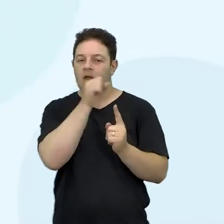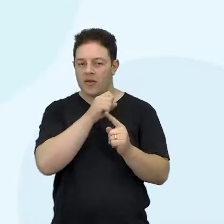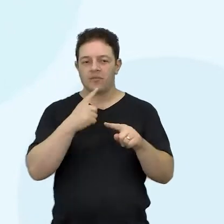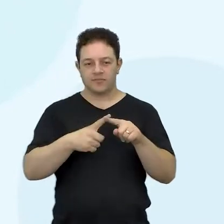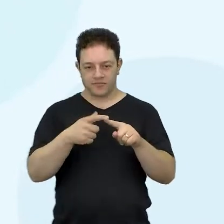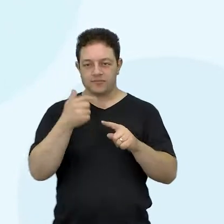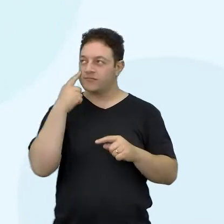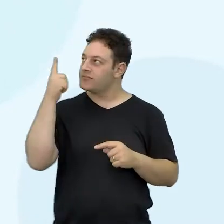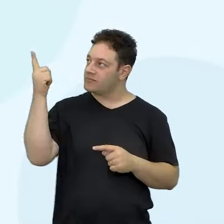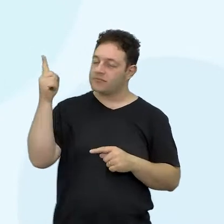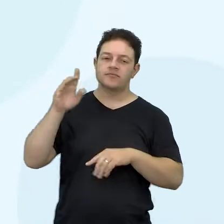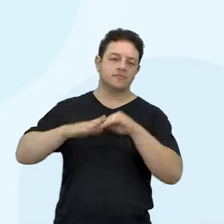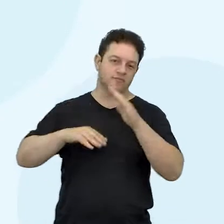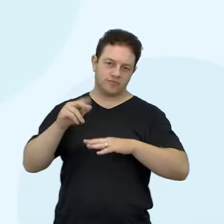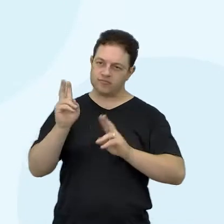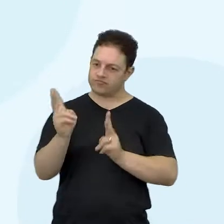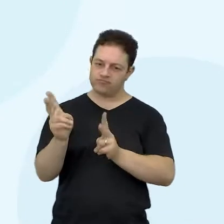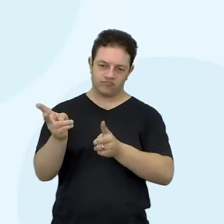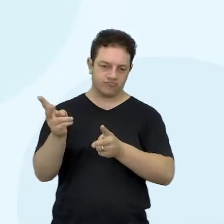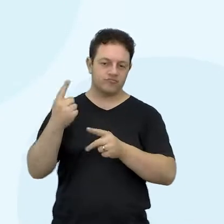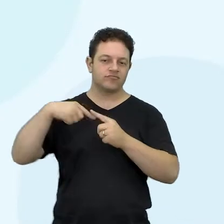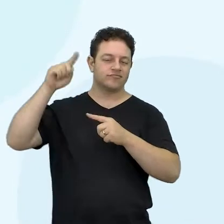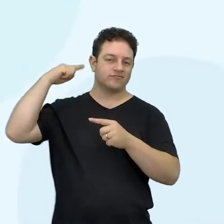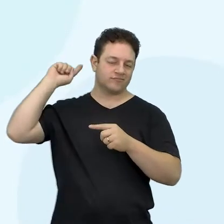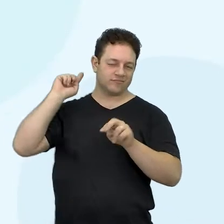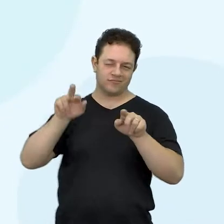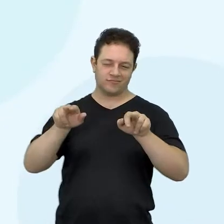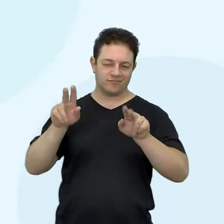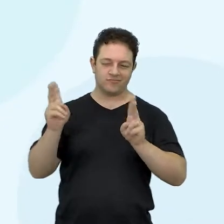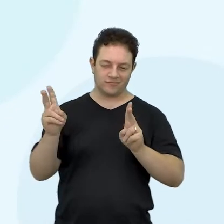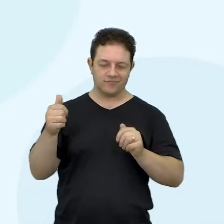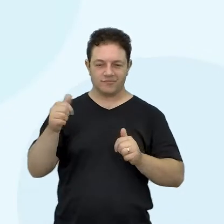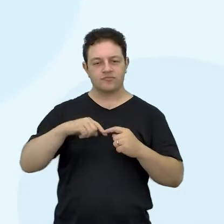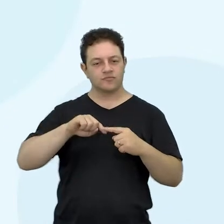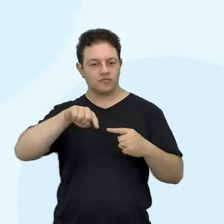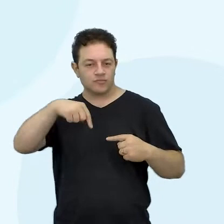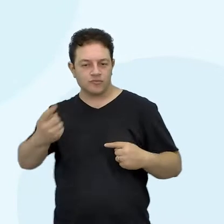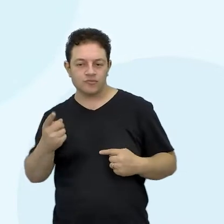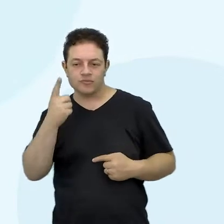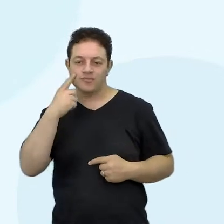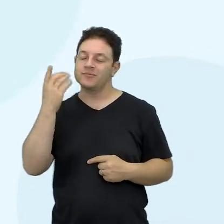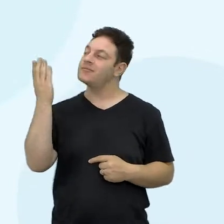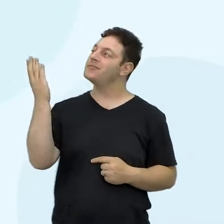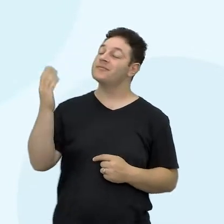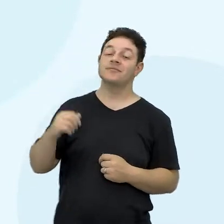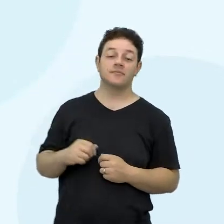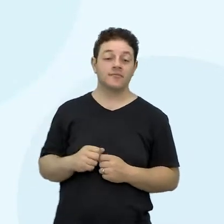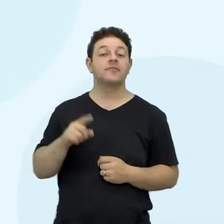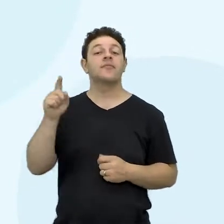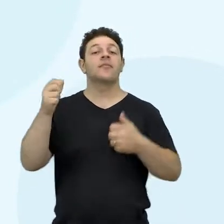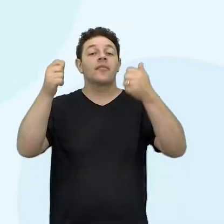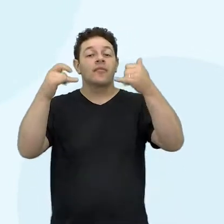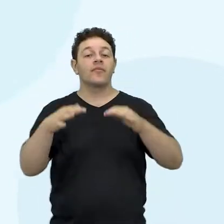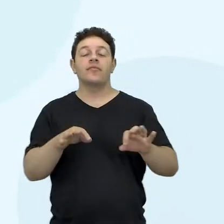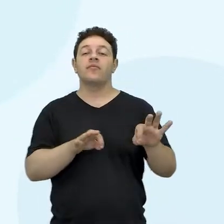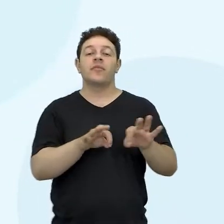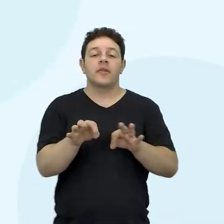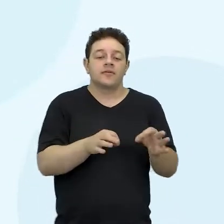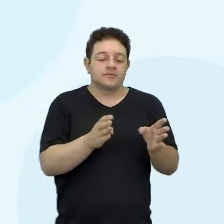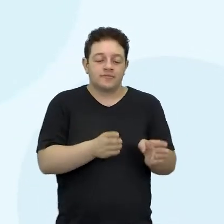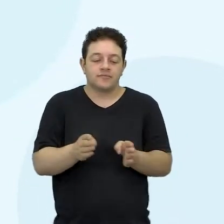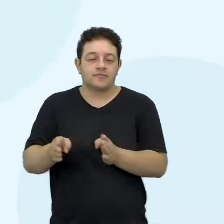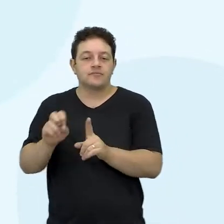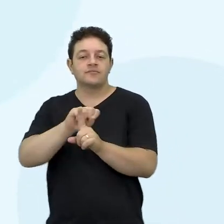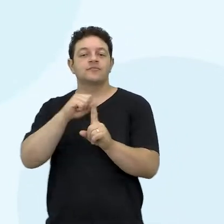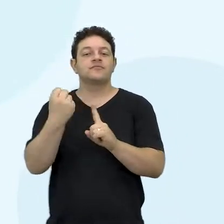porque essas habilidades são as mesmas das aulas anteriores. Então, a organização social do